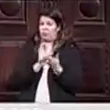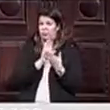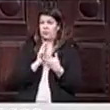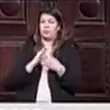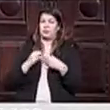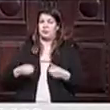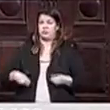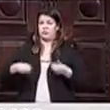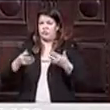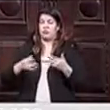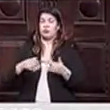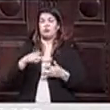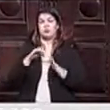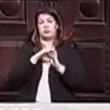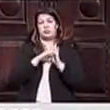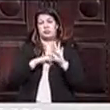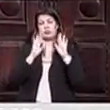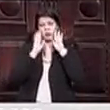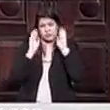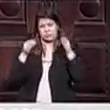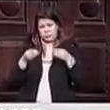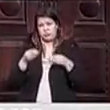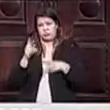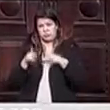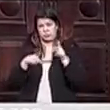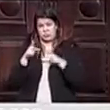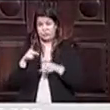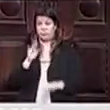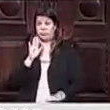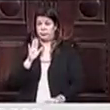os serviços básicos e o atendimento à população. Nós